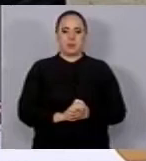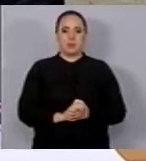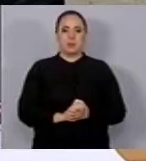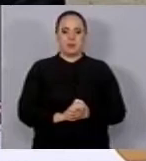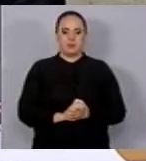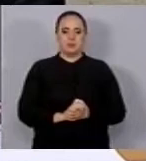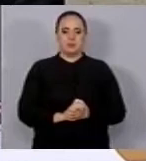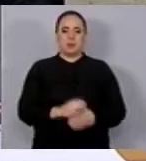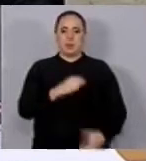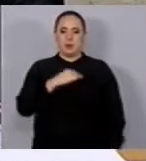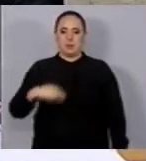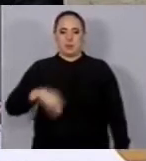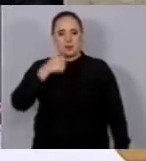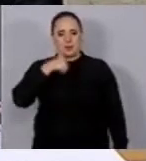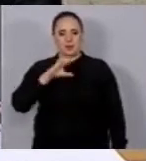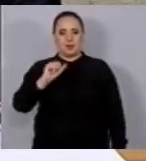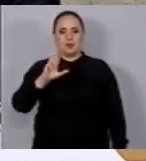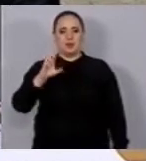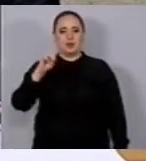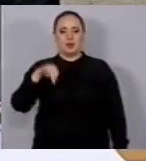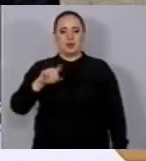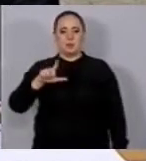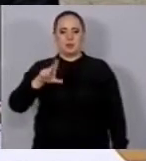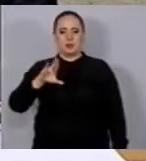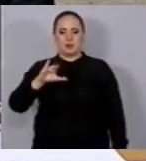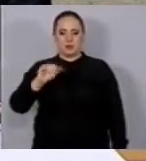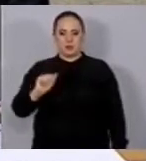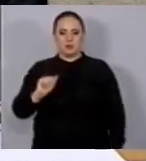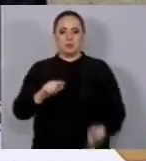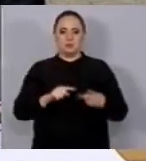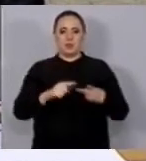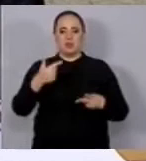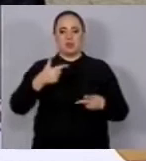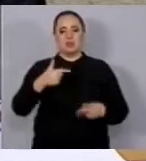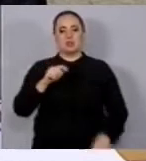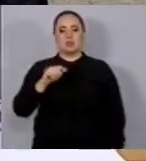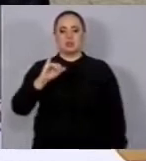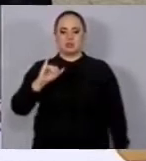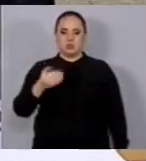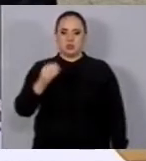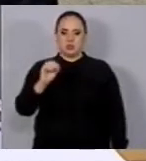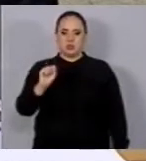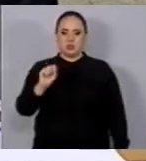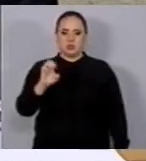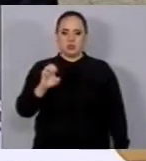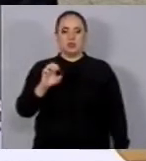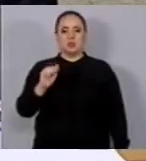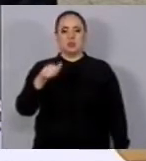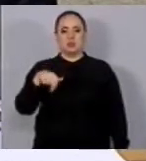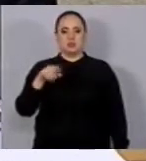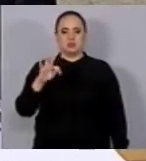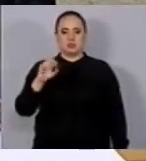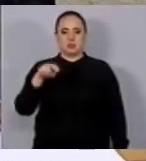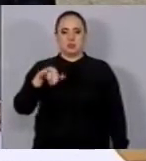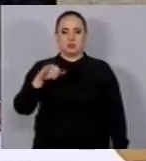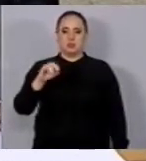respectivamente, ministra Carmen Lúcia Antunes Rocha e ministro José Antônio Dias